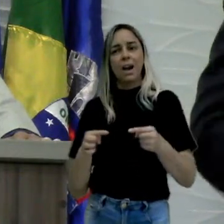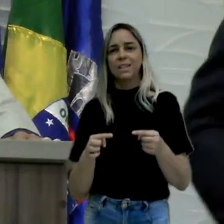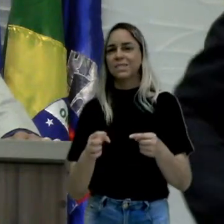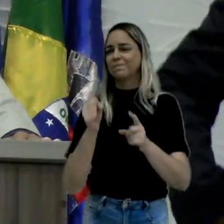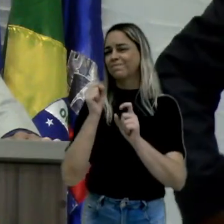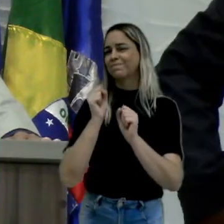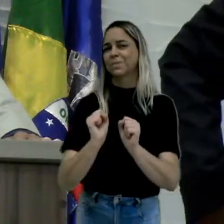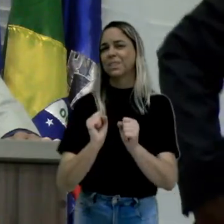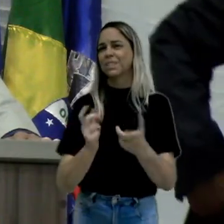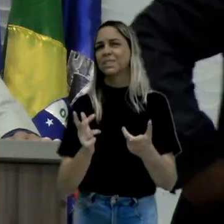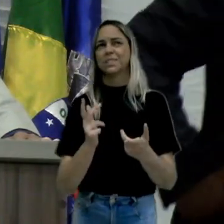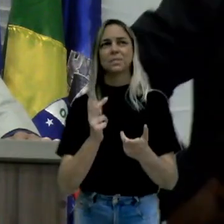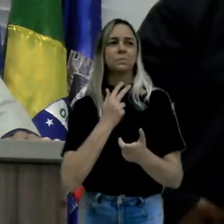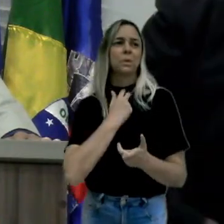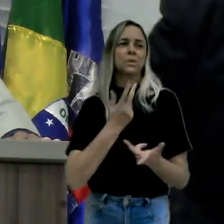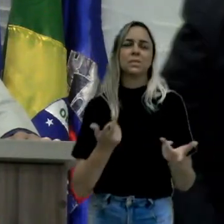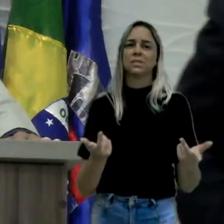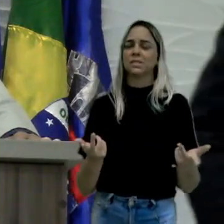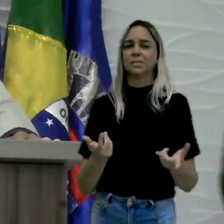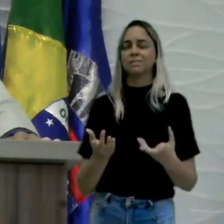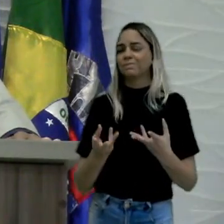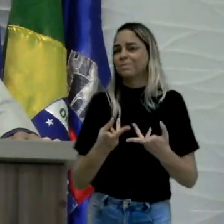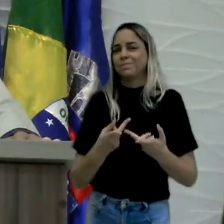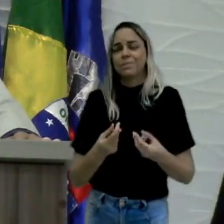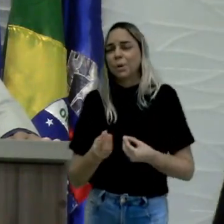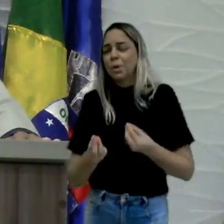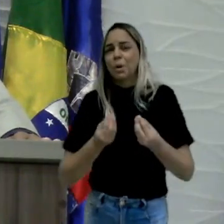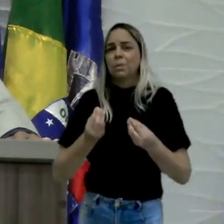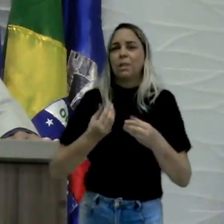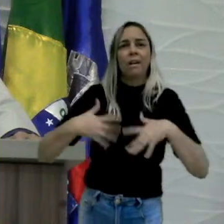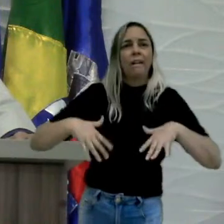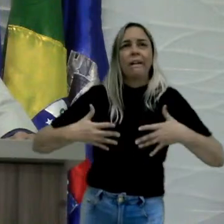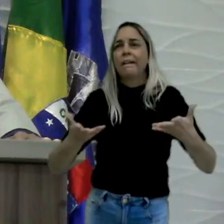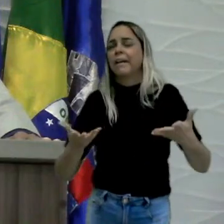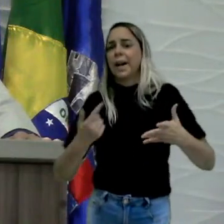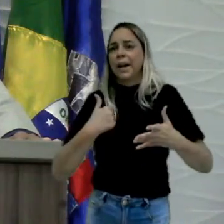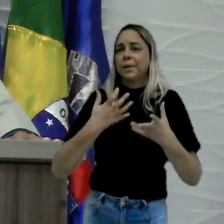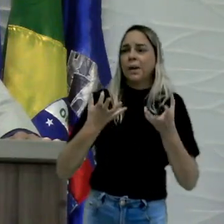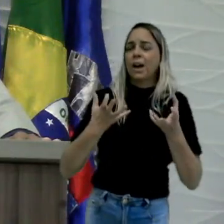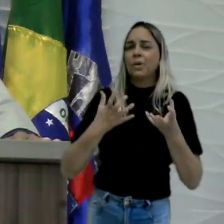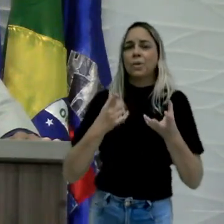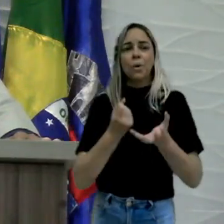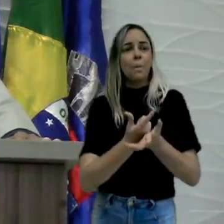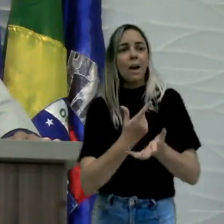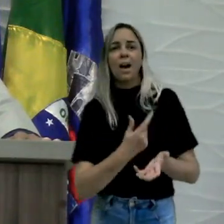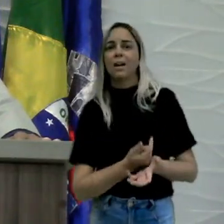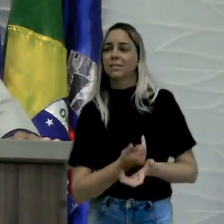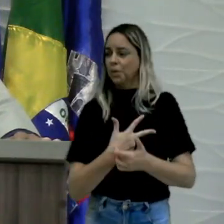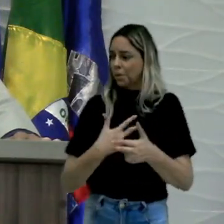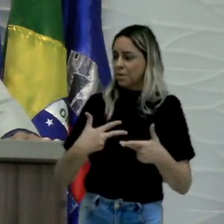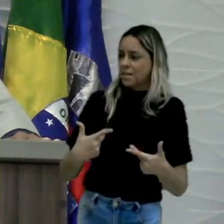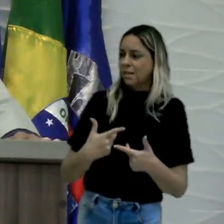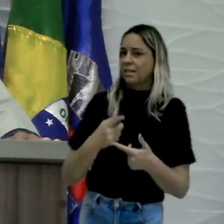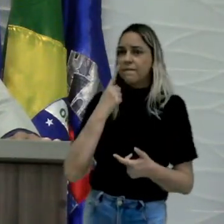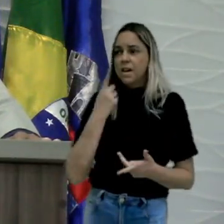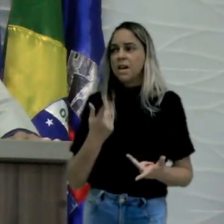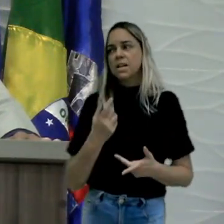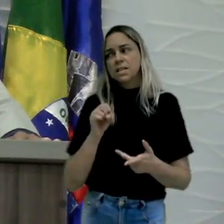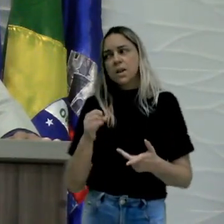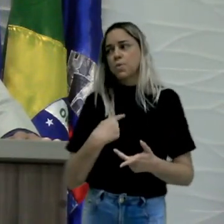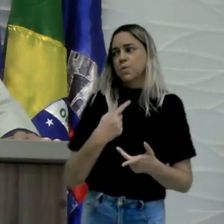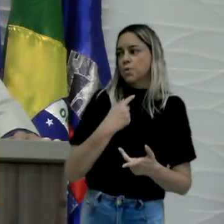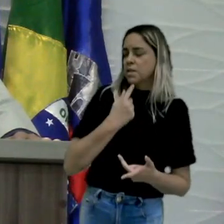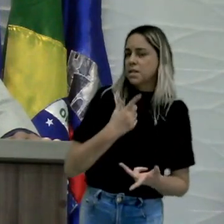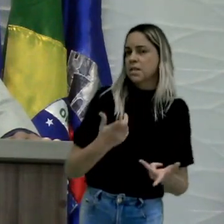A gente, quando está no poder, é fácil. A gente chega e diz, eu vou fazer isso aqui, eu quero comprar isso. Eu, tendo dinheiro, eu quero ver não comprar. Agora, na mão dos outros, não